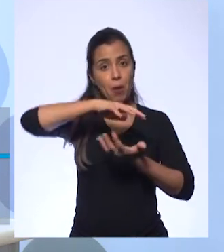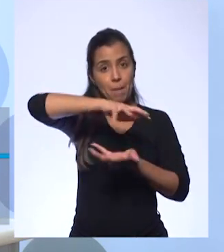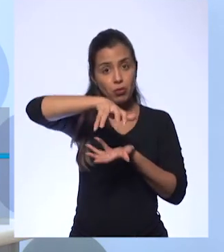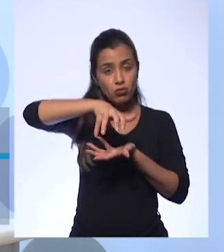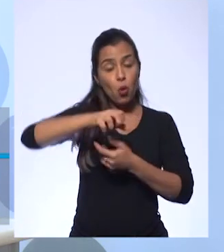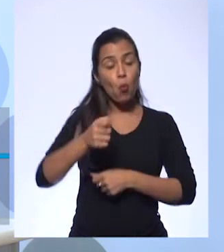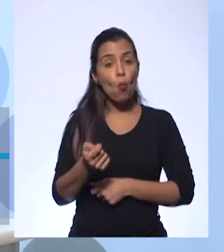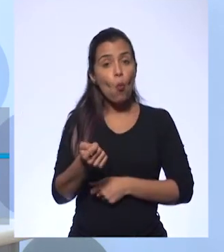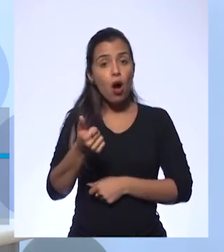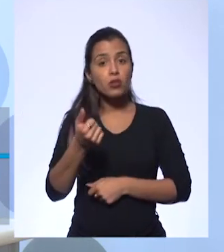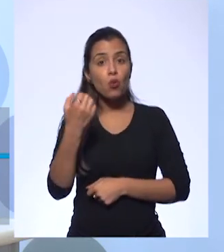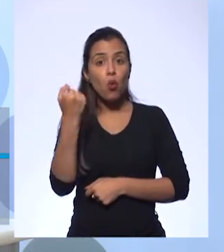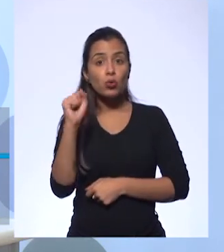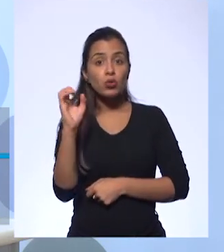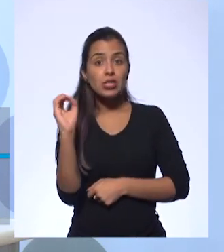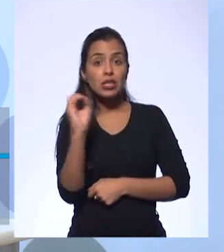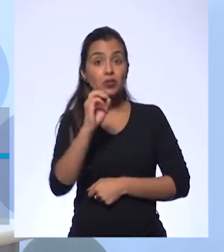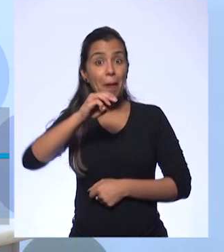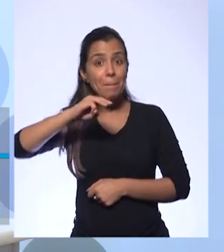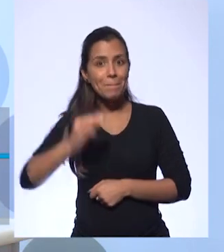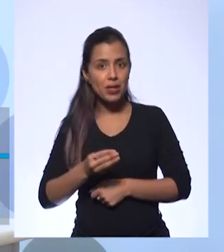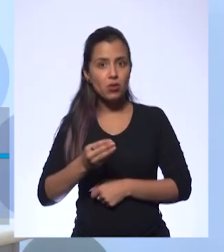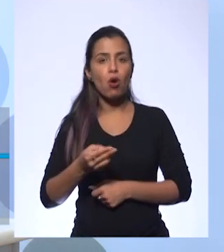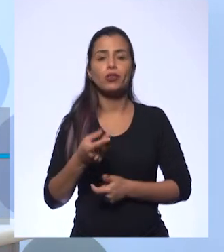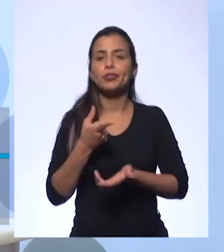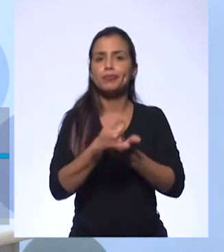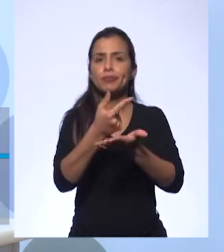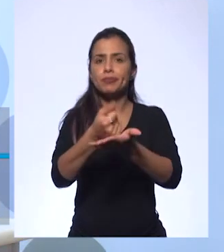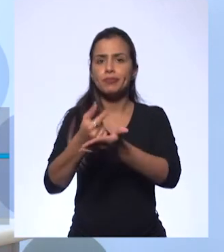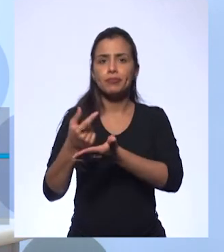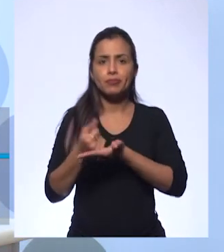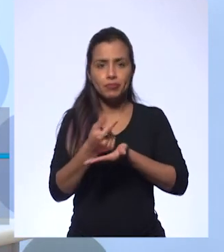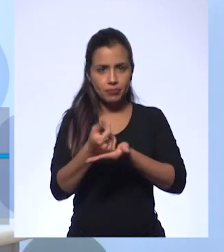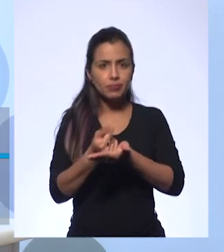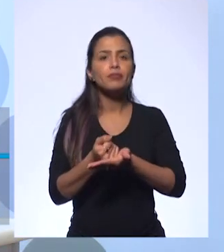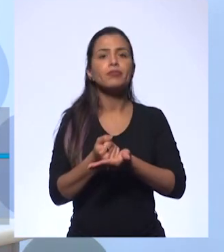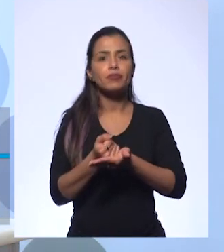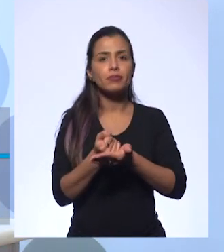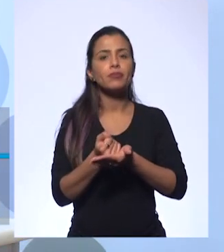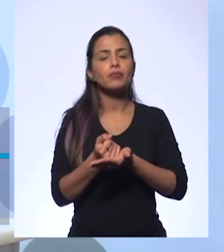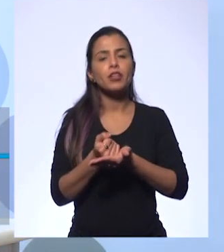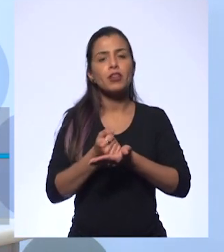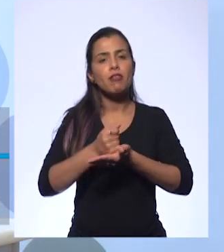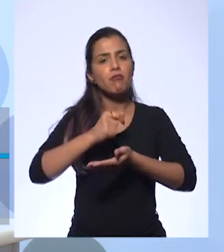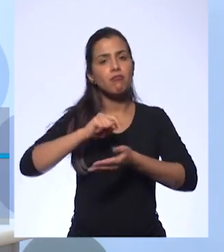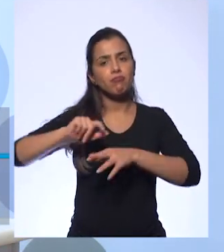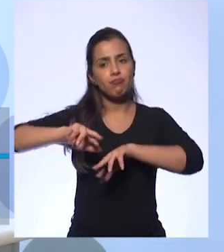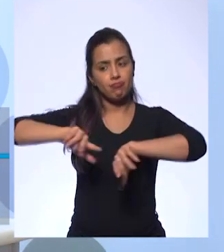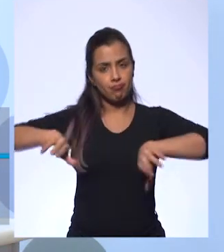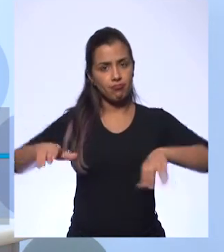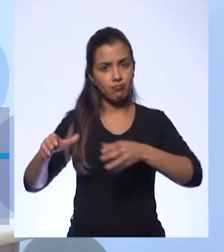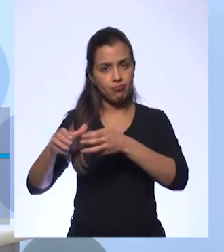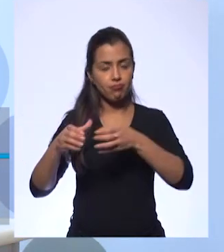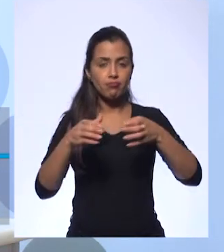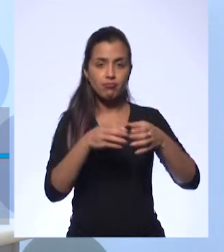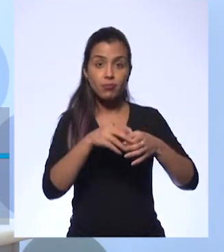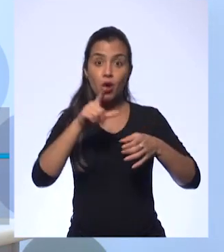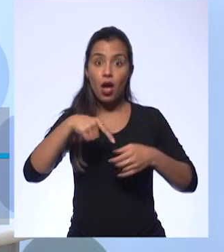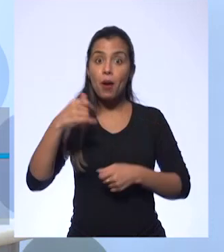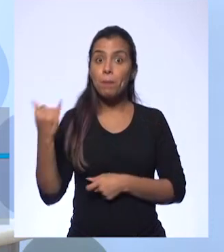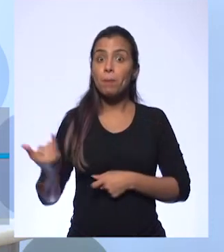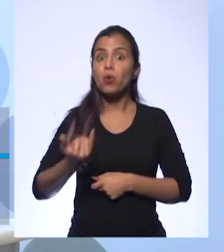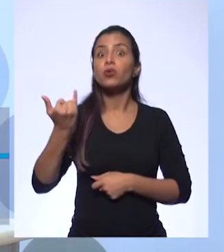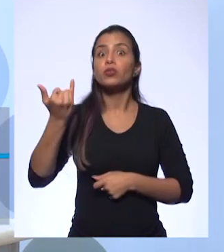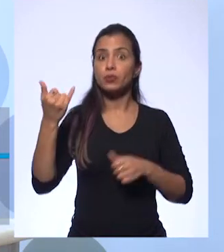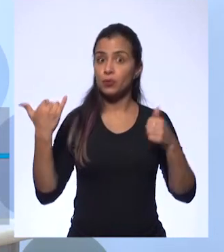de consumidores, né, se falar todas as populações abrangentes, né, em ambos os blocos, então é de suma importância. E o